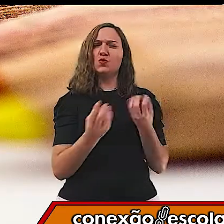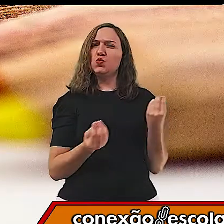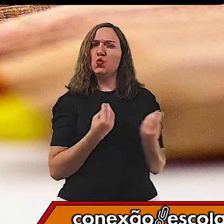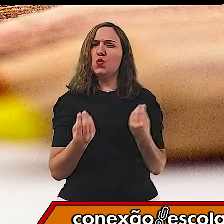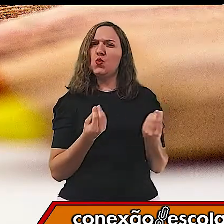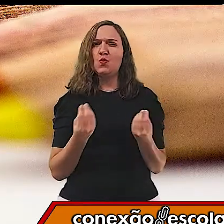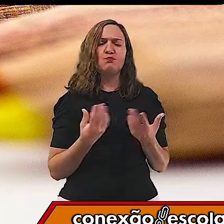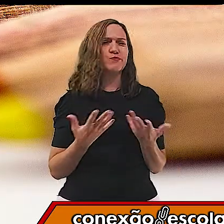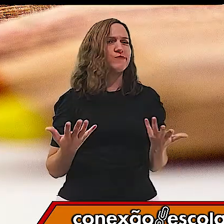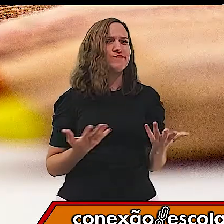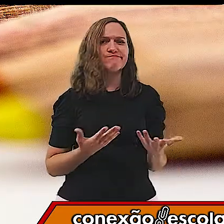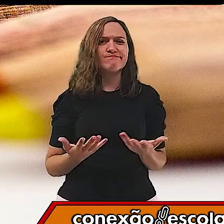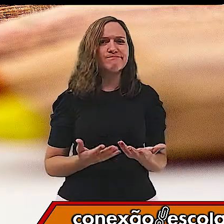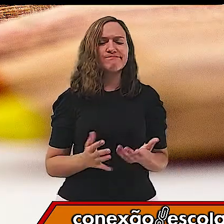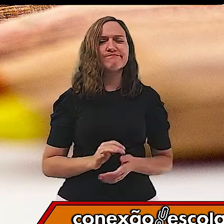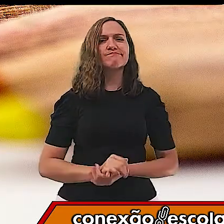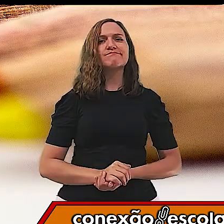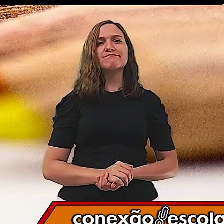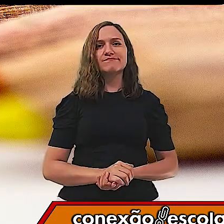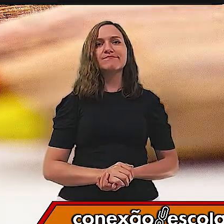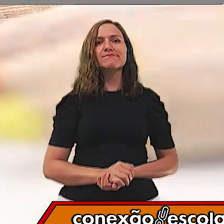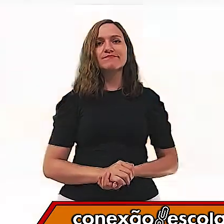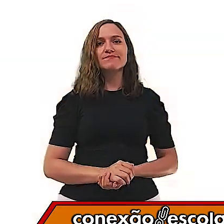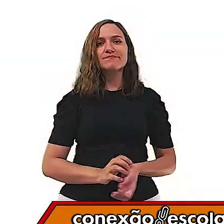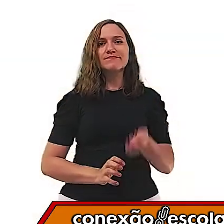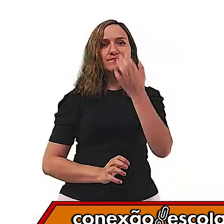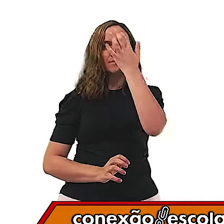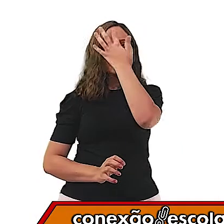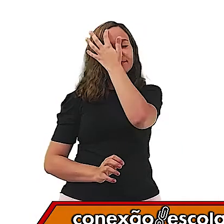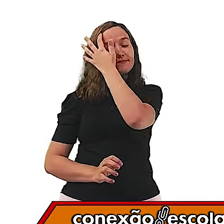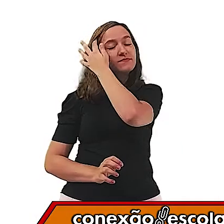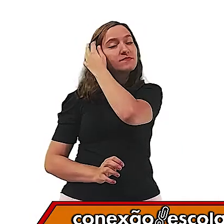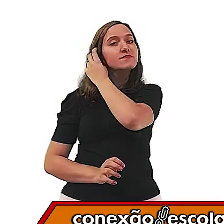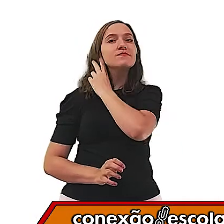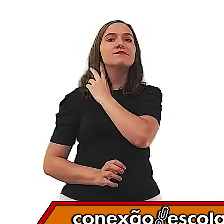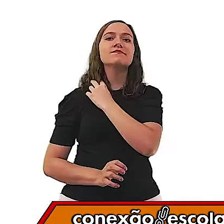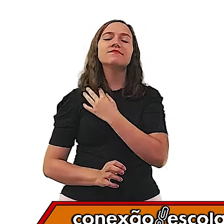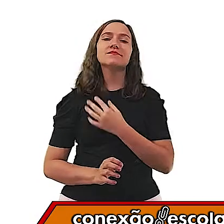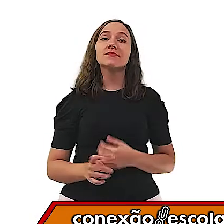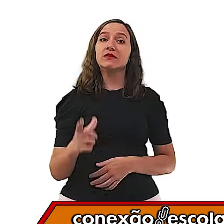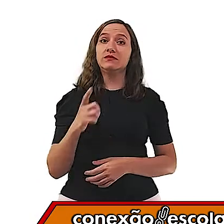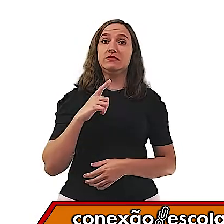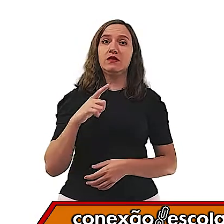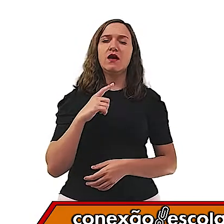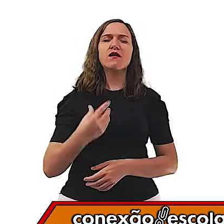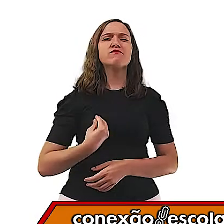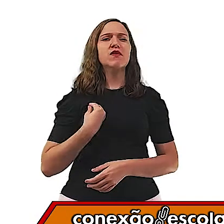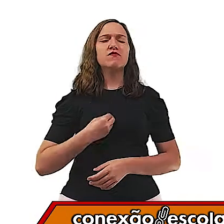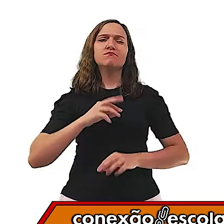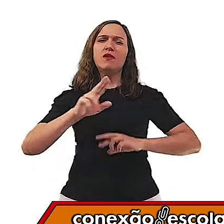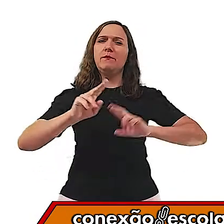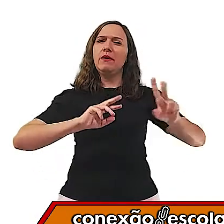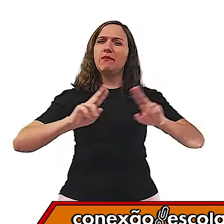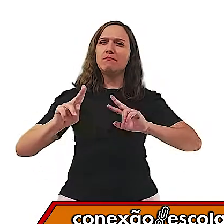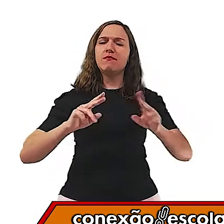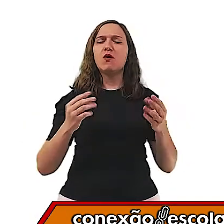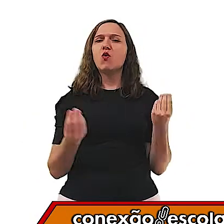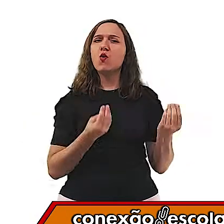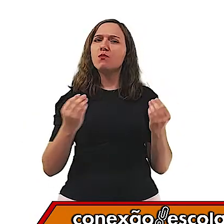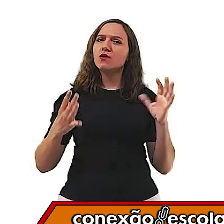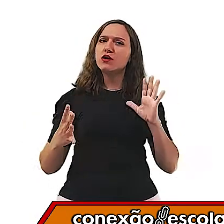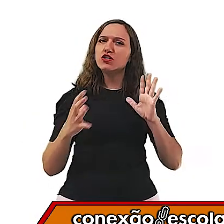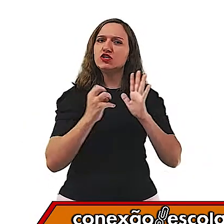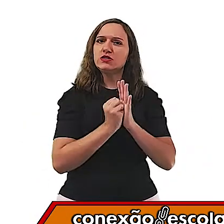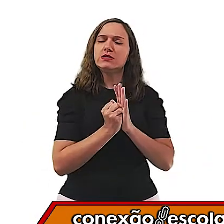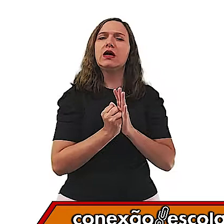Como assim forma de registro? Existem diversas formas de registrar um momento,